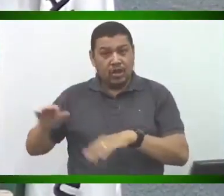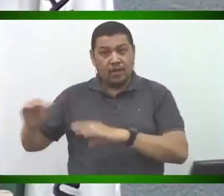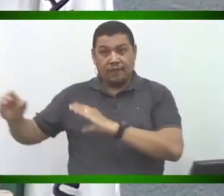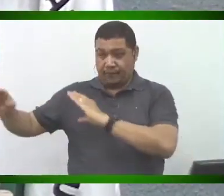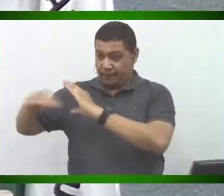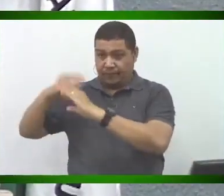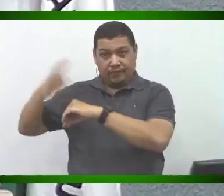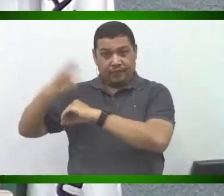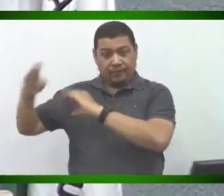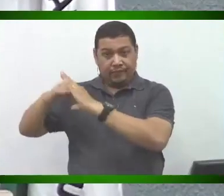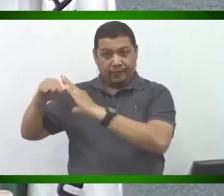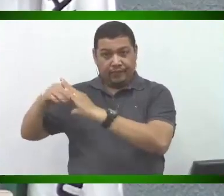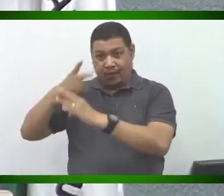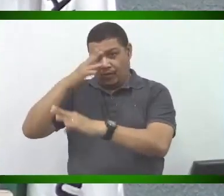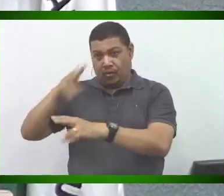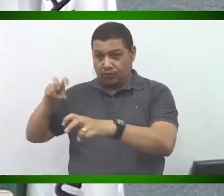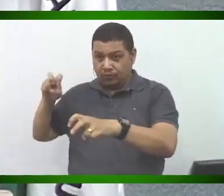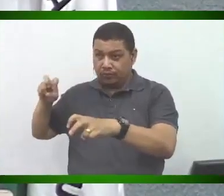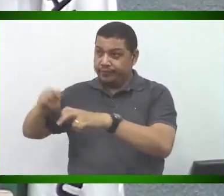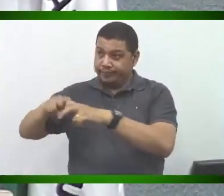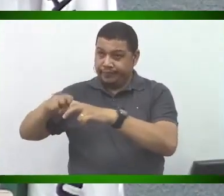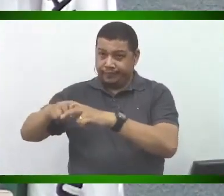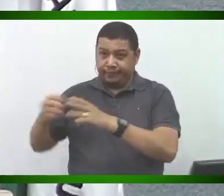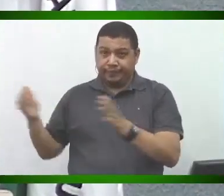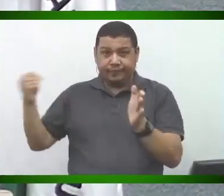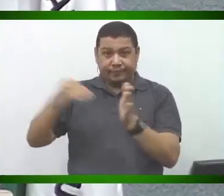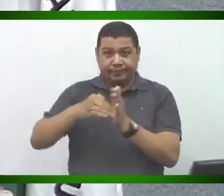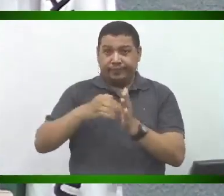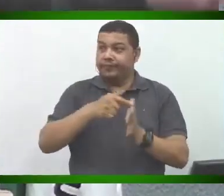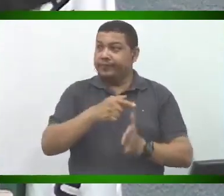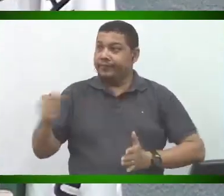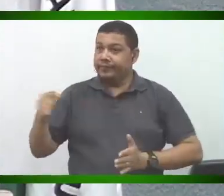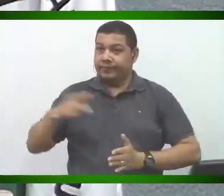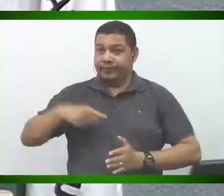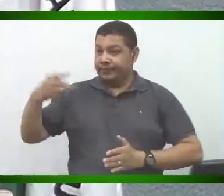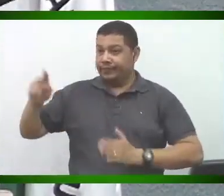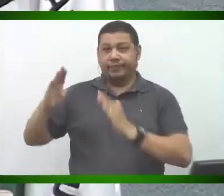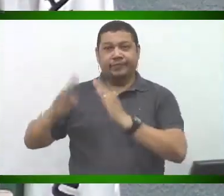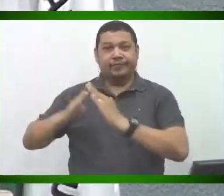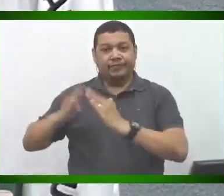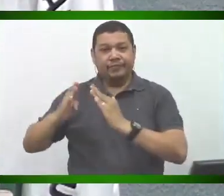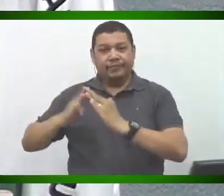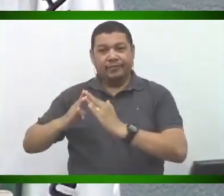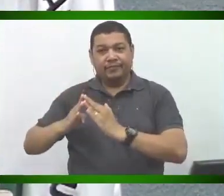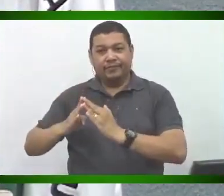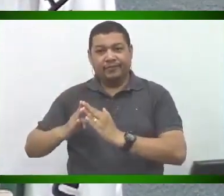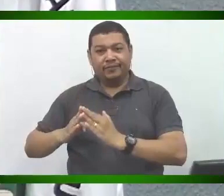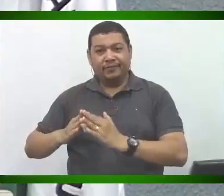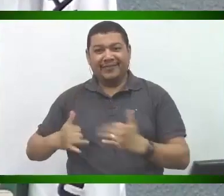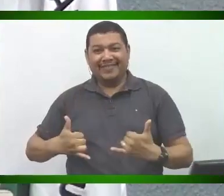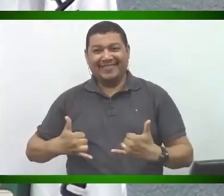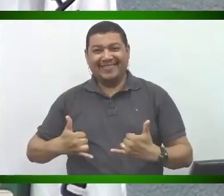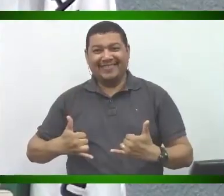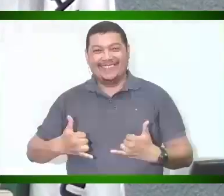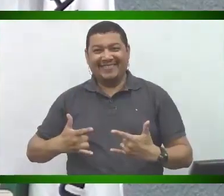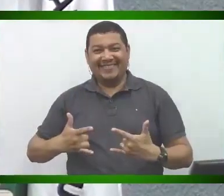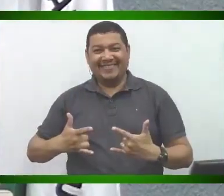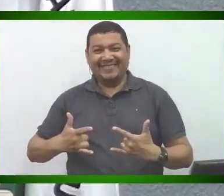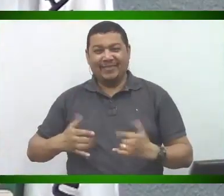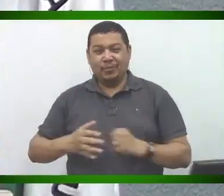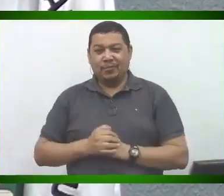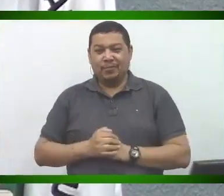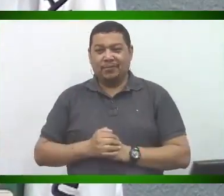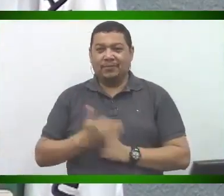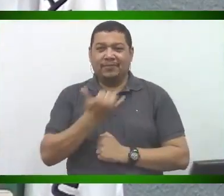mensagem de uma pessoa que sofreu um acidente no fim de semana e está em casa, acabou de arrumar um trabalho. E sabe com o que ela